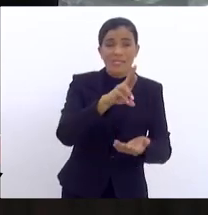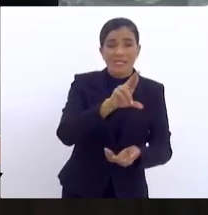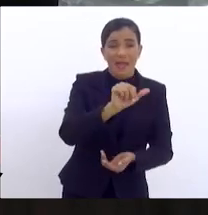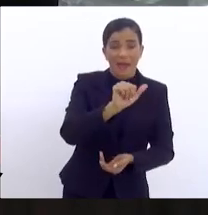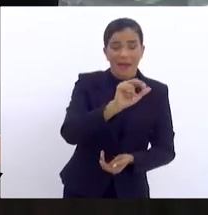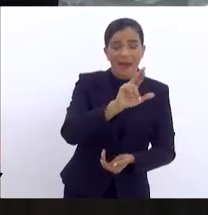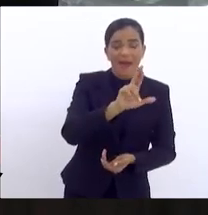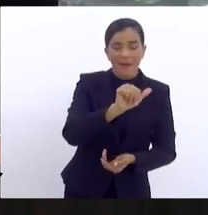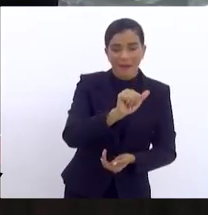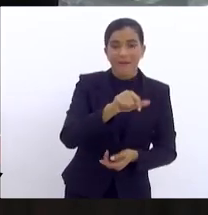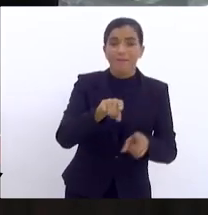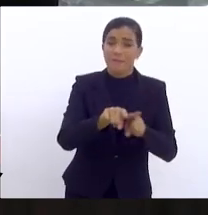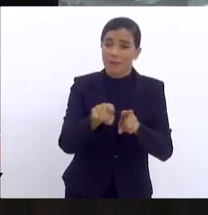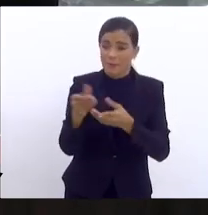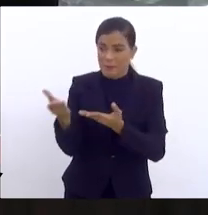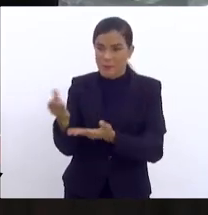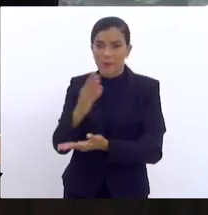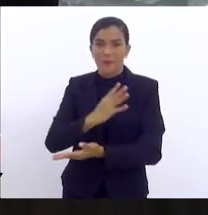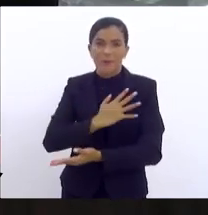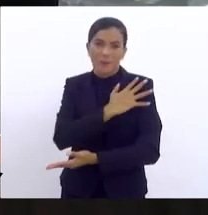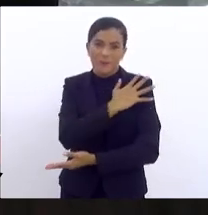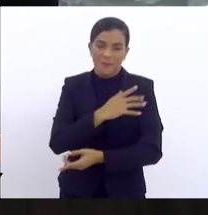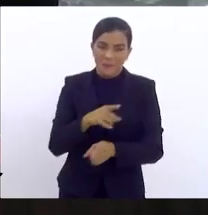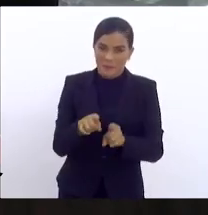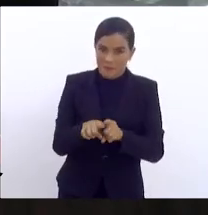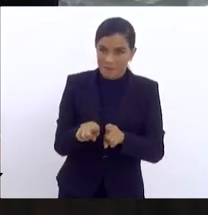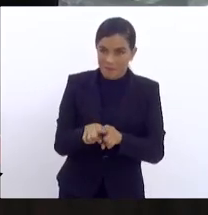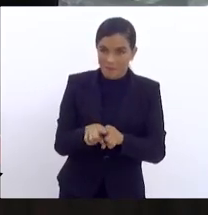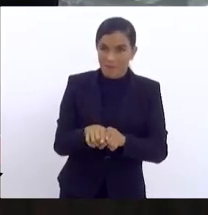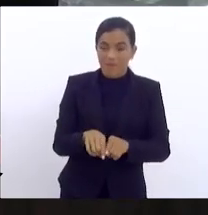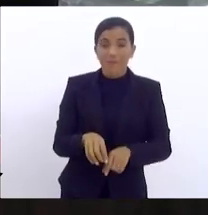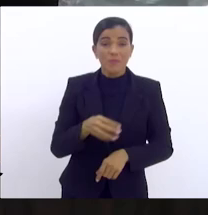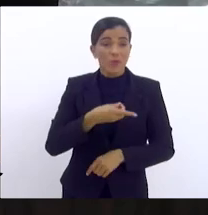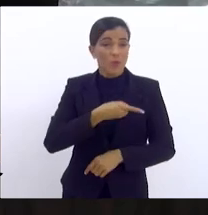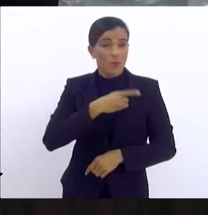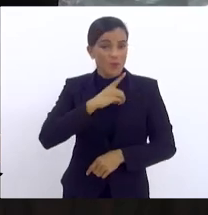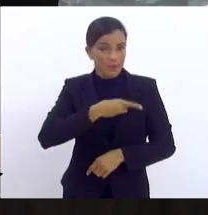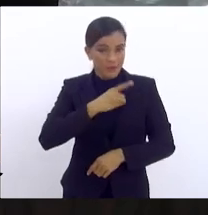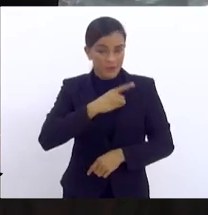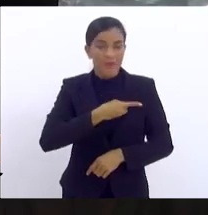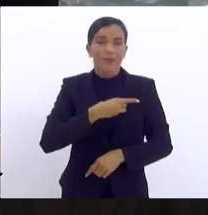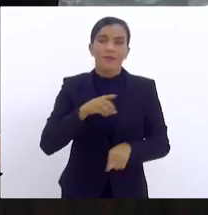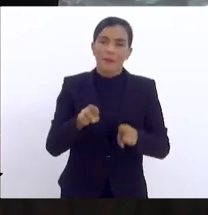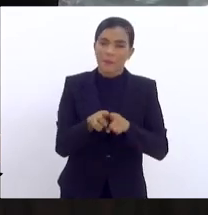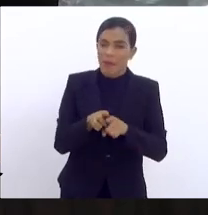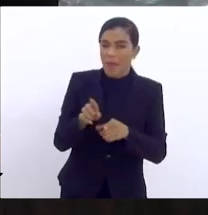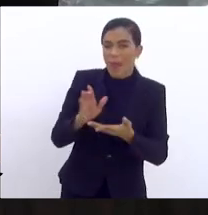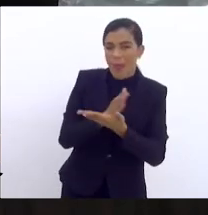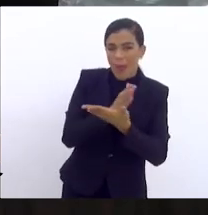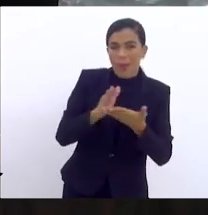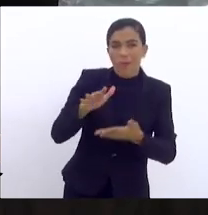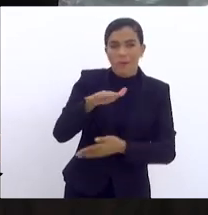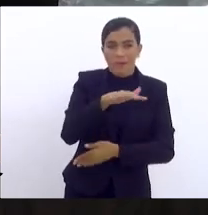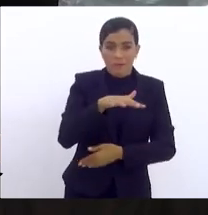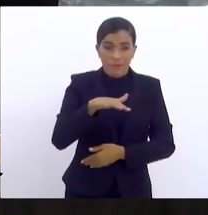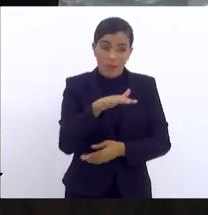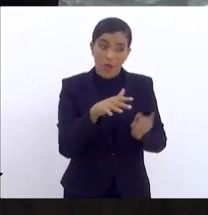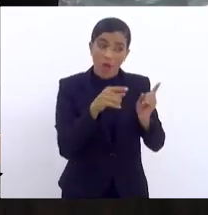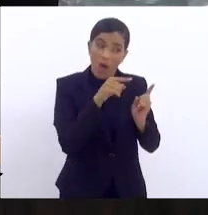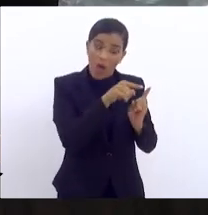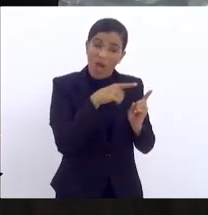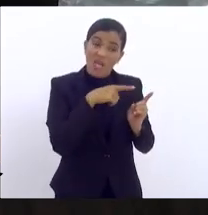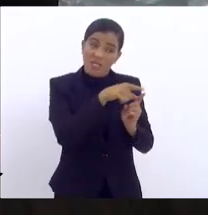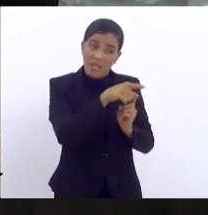Comandante diversas vezes já foi para o senhor levar algumas coisas para o delegado quando teve algumas situações ó esse cara tem